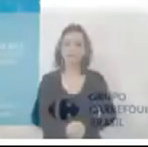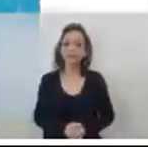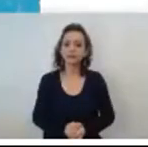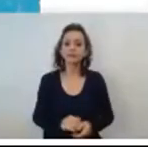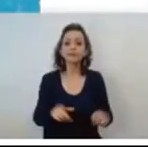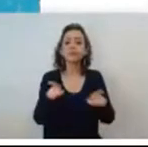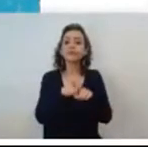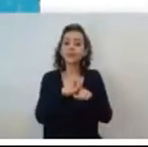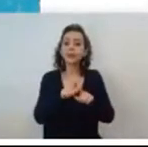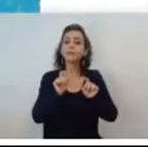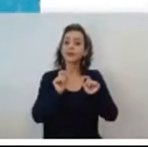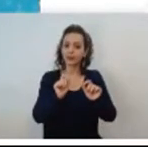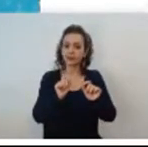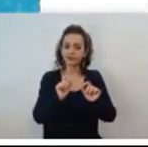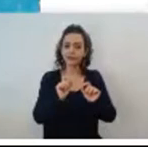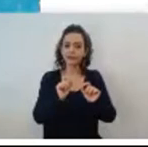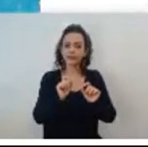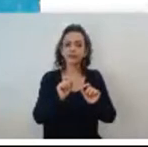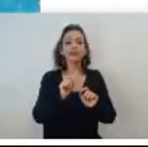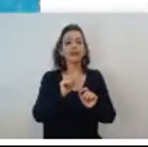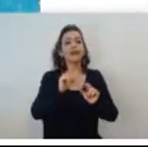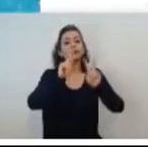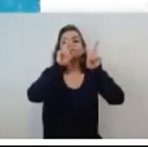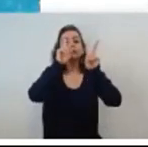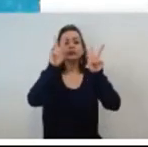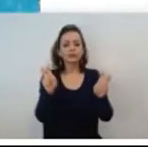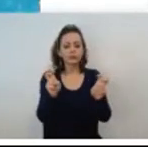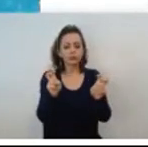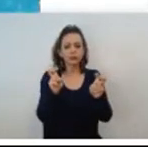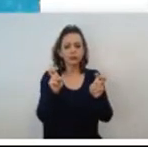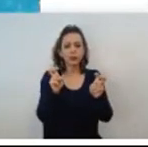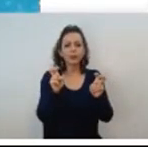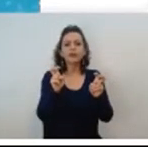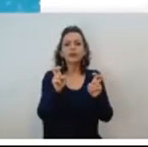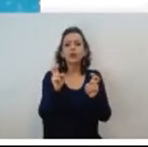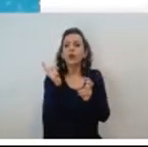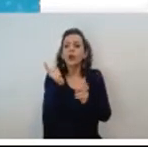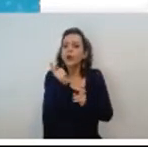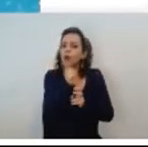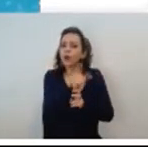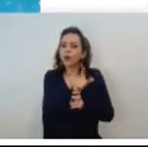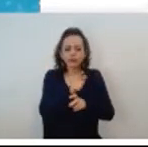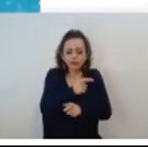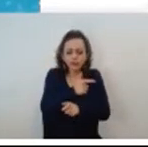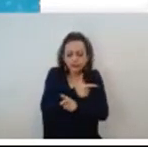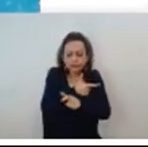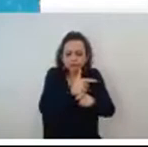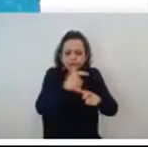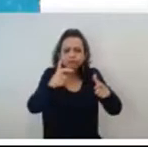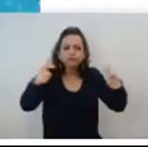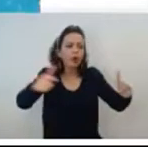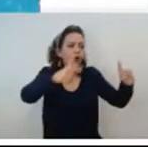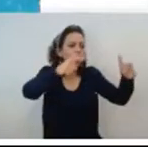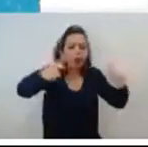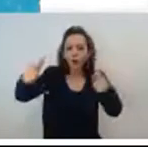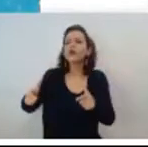importantes sobre o aspecto de de alcance né das nossas principalmente de atuação a gente tem mais